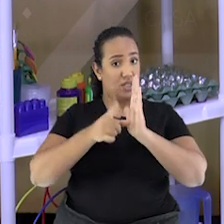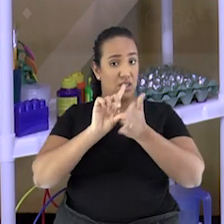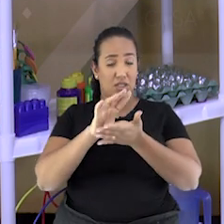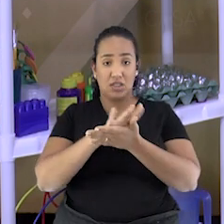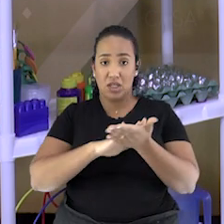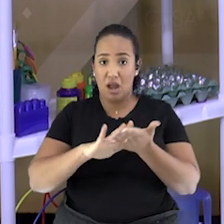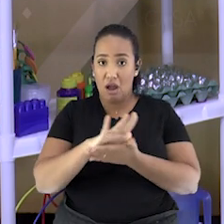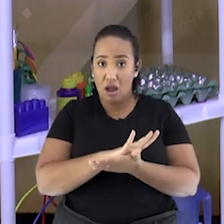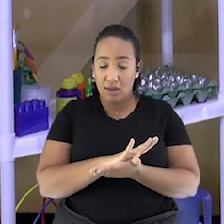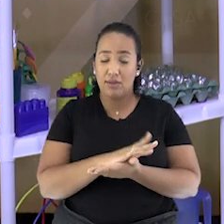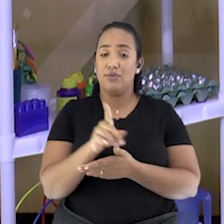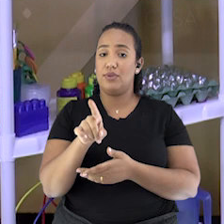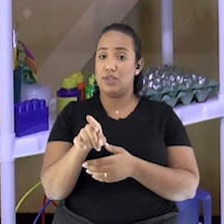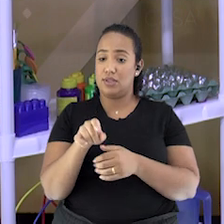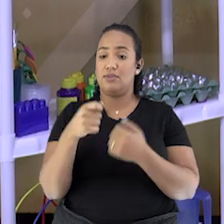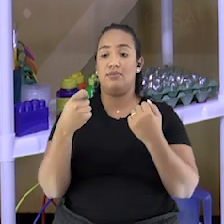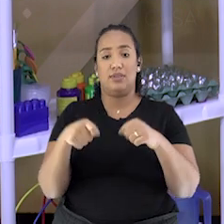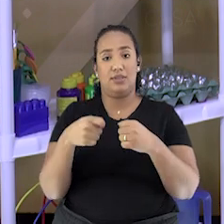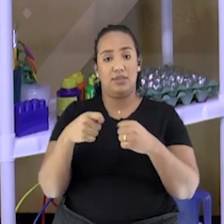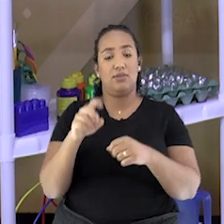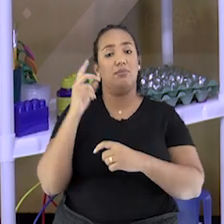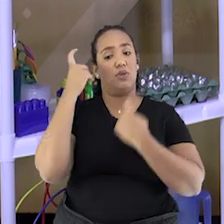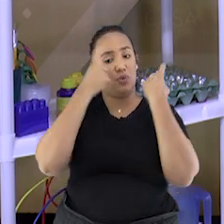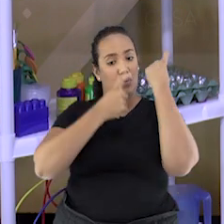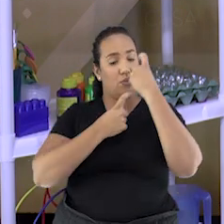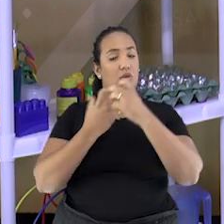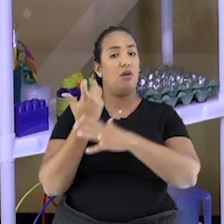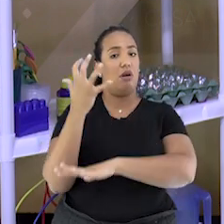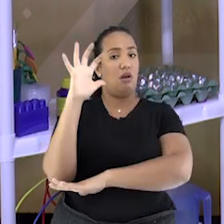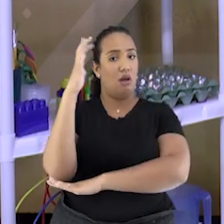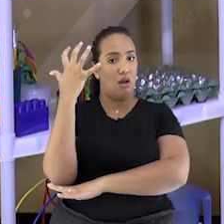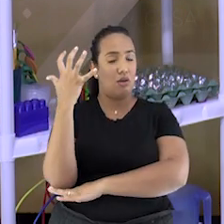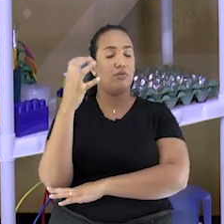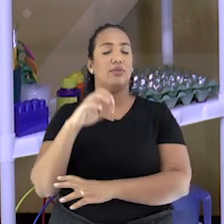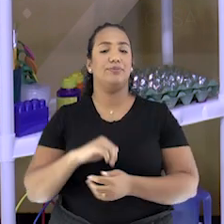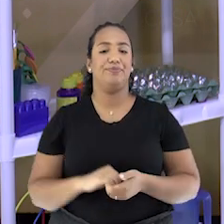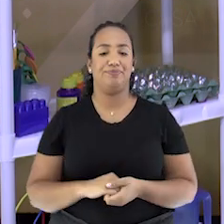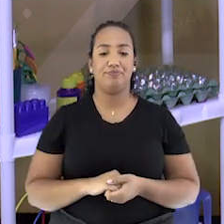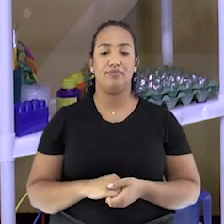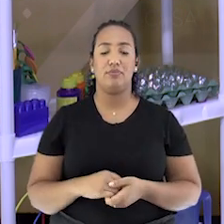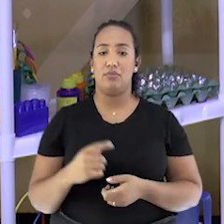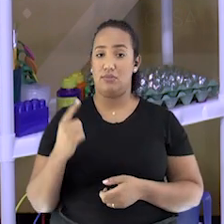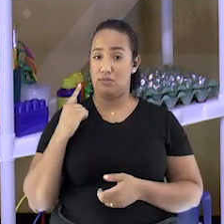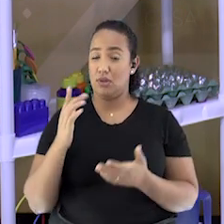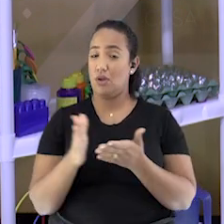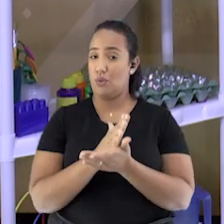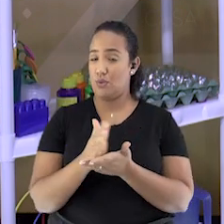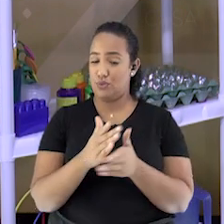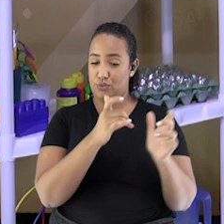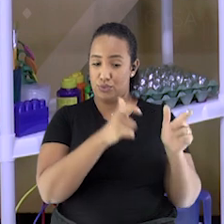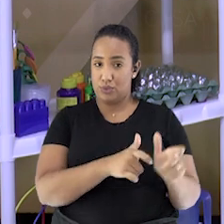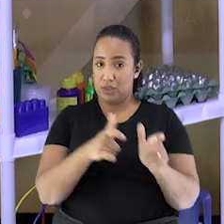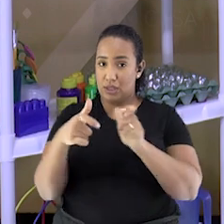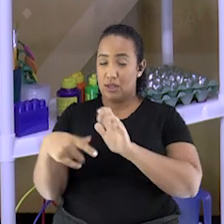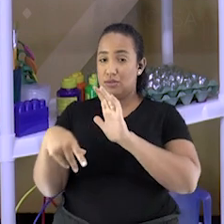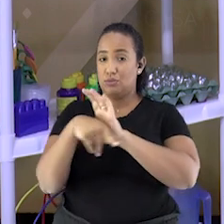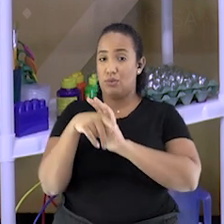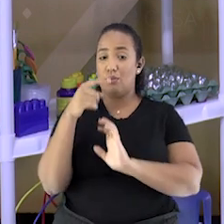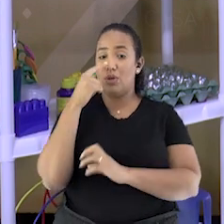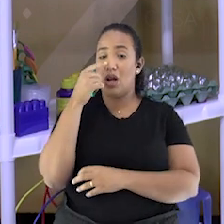para fazermos o descarte corretamente. Cada cor de lixeira indica o tipo de material que deve ser colocado